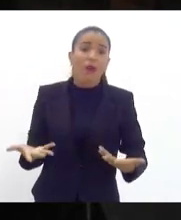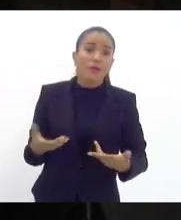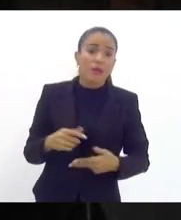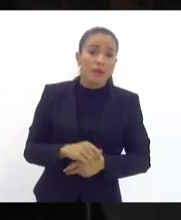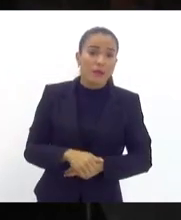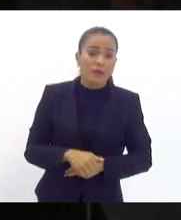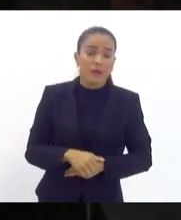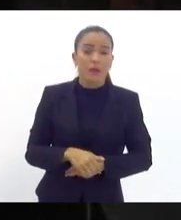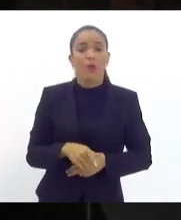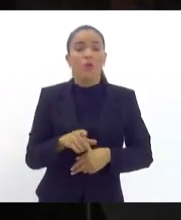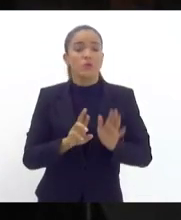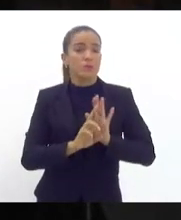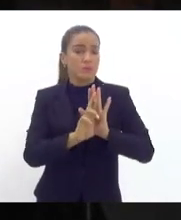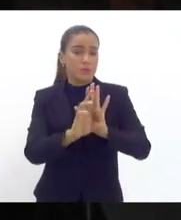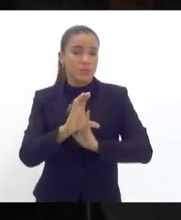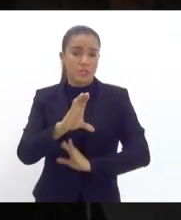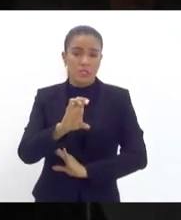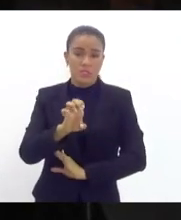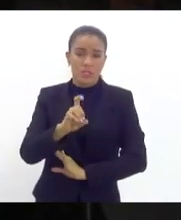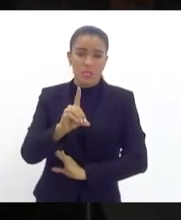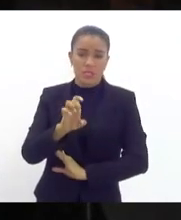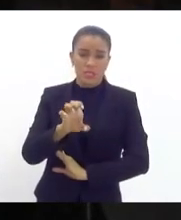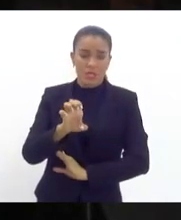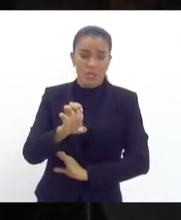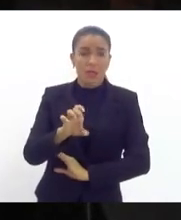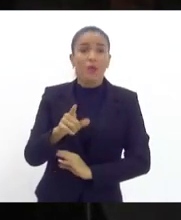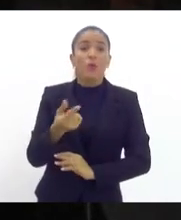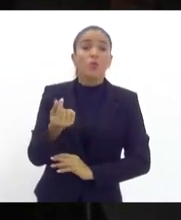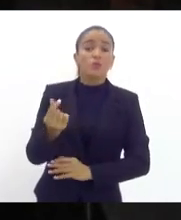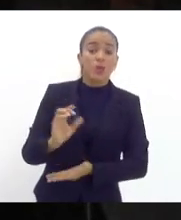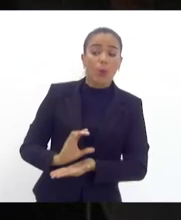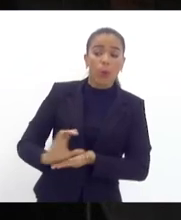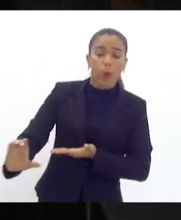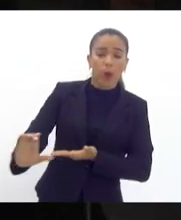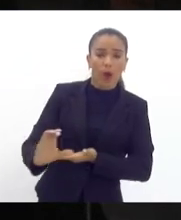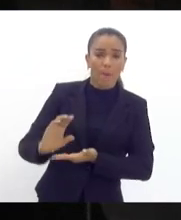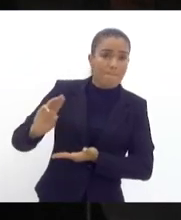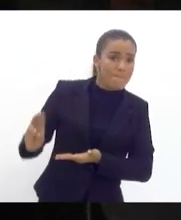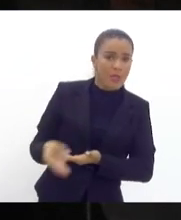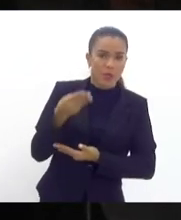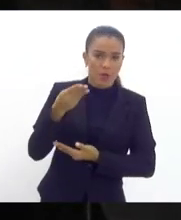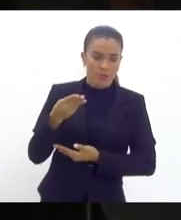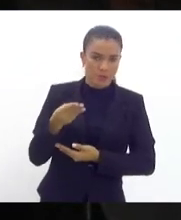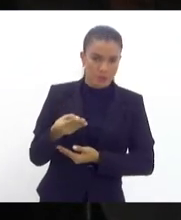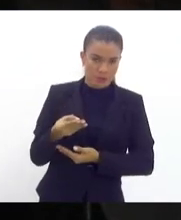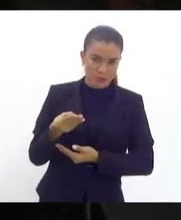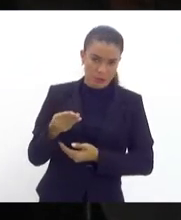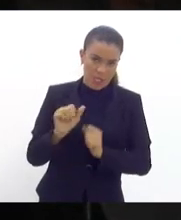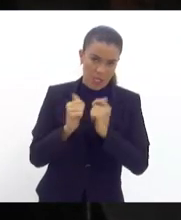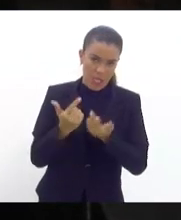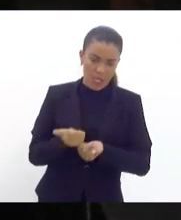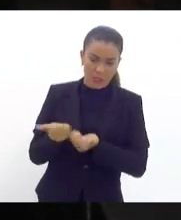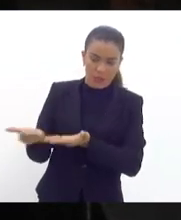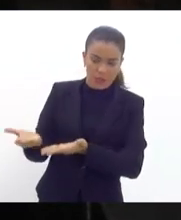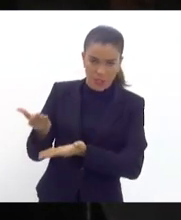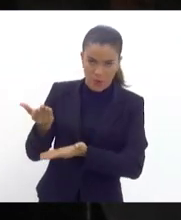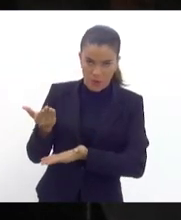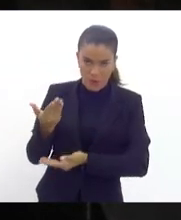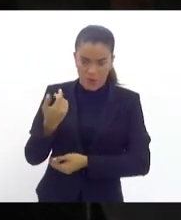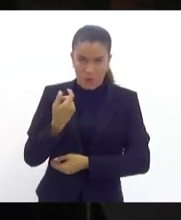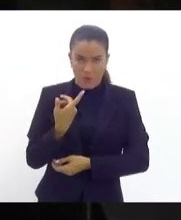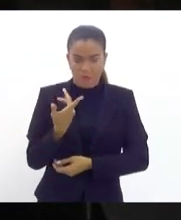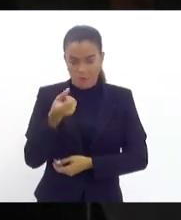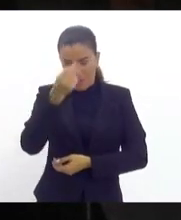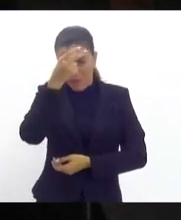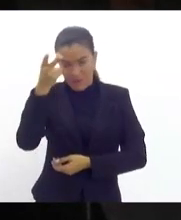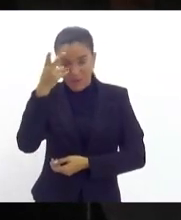da Cedae Cadê os 20 milhões que essa casa cedeu ao prefeito Eduardo Paes e mais ainda quantos dos